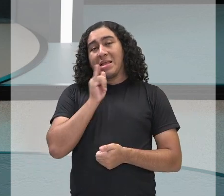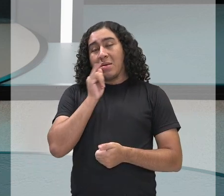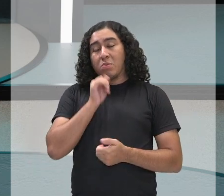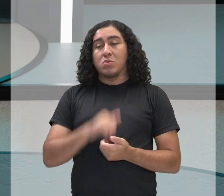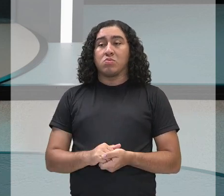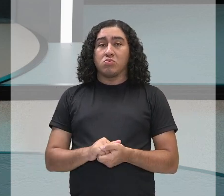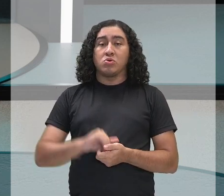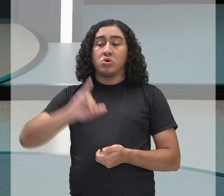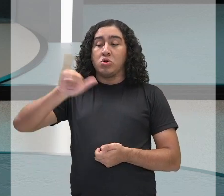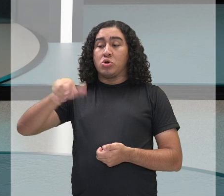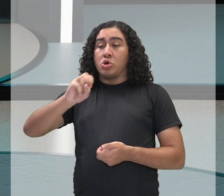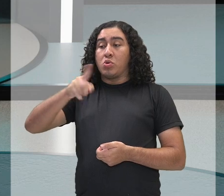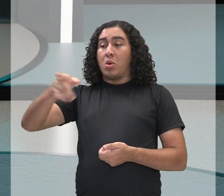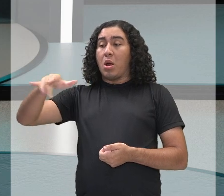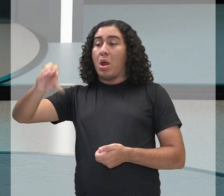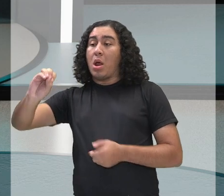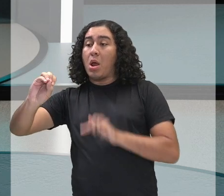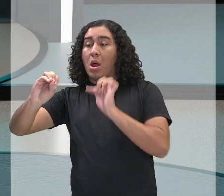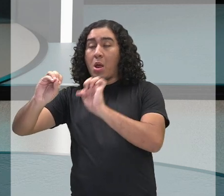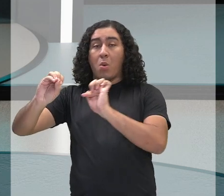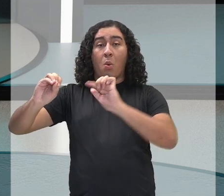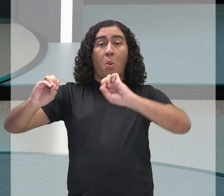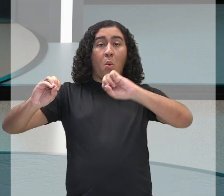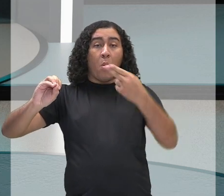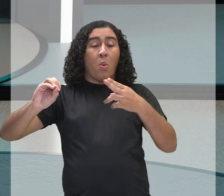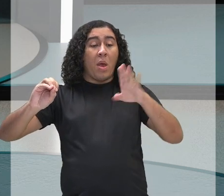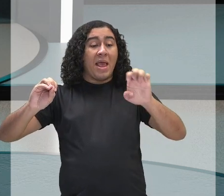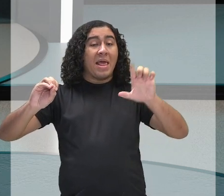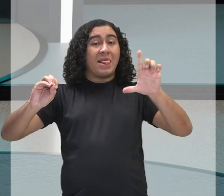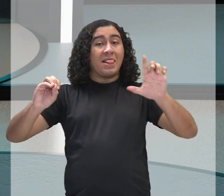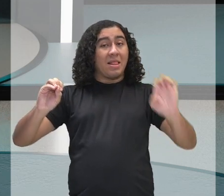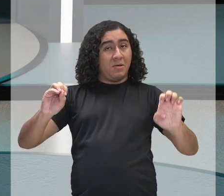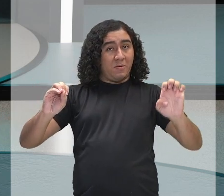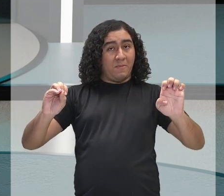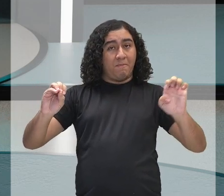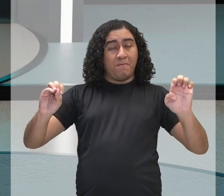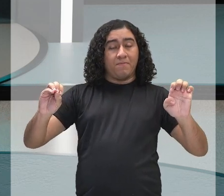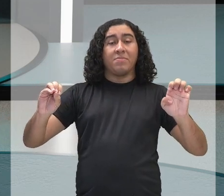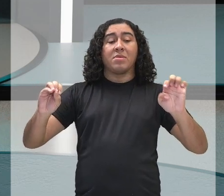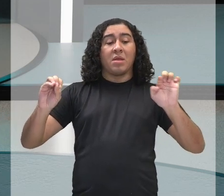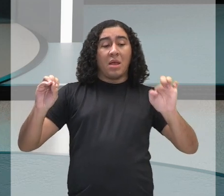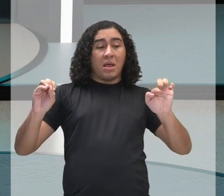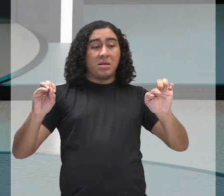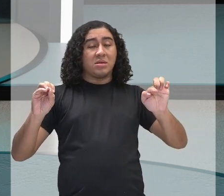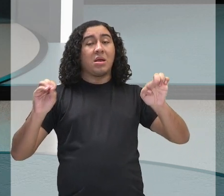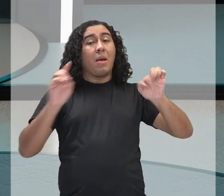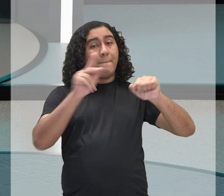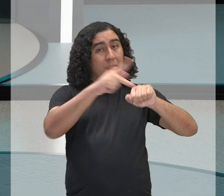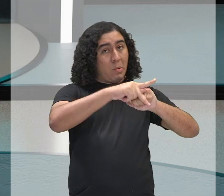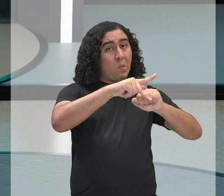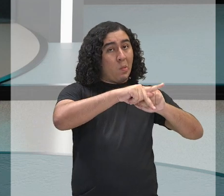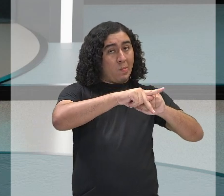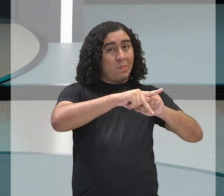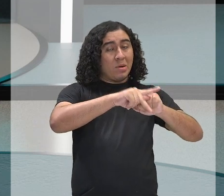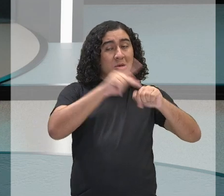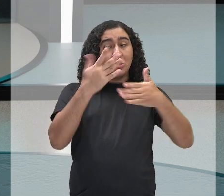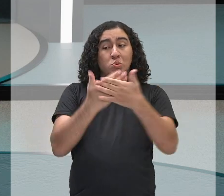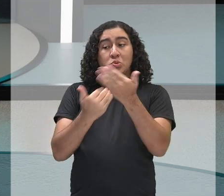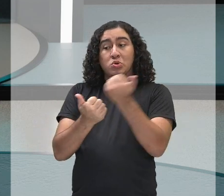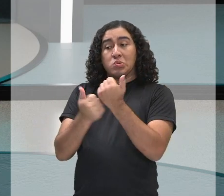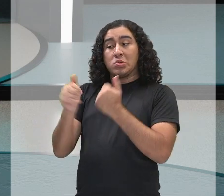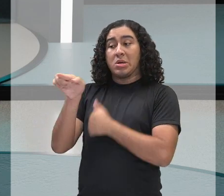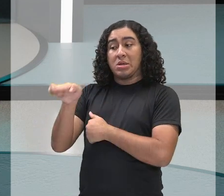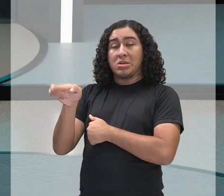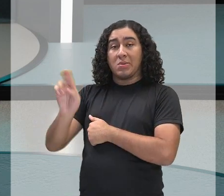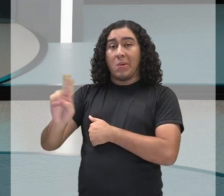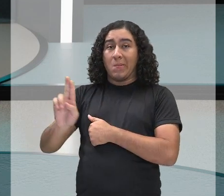João, ou então ele. Esse ele, eu estou substituindo a palavra João, certo? Ele é um pronome, porque eu estou substituindo um